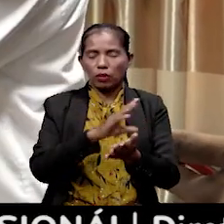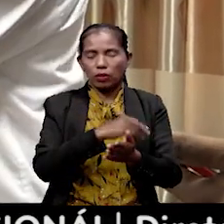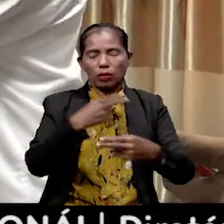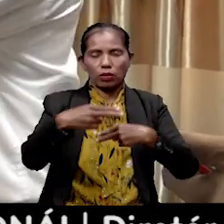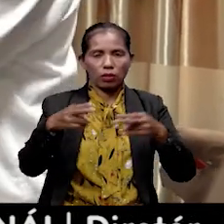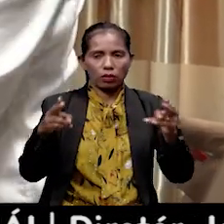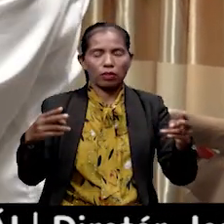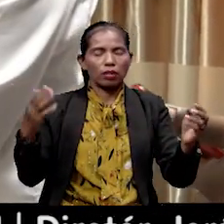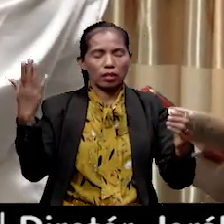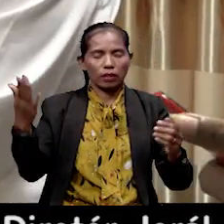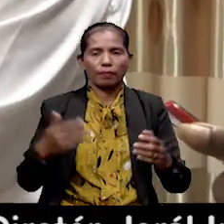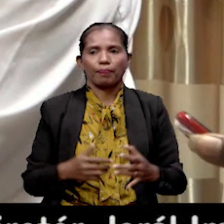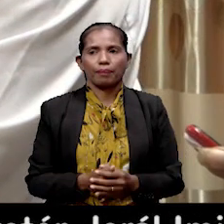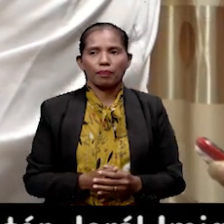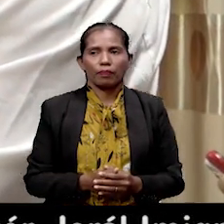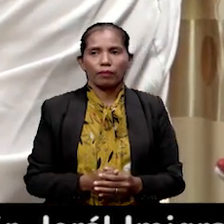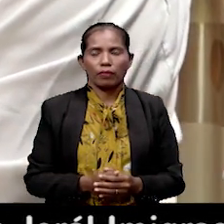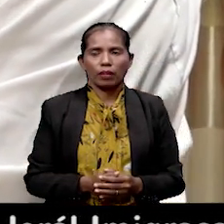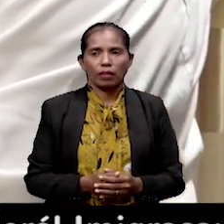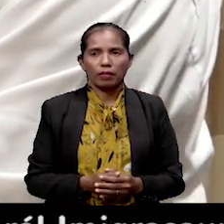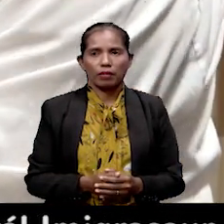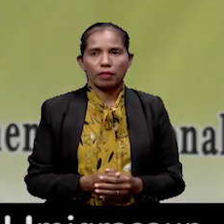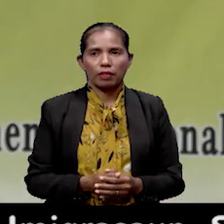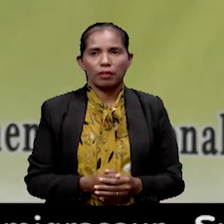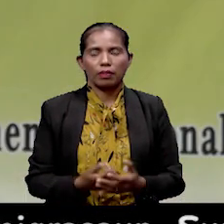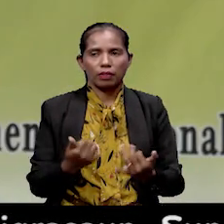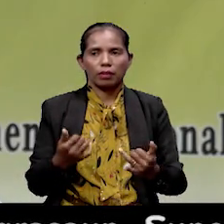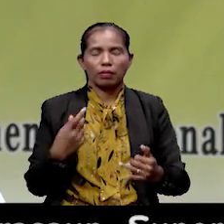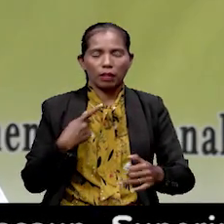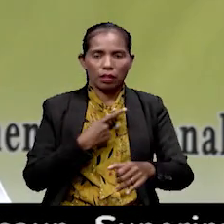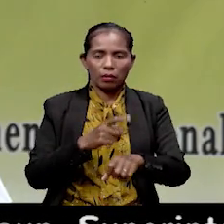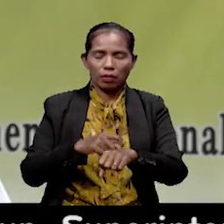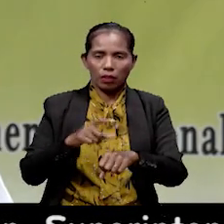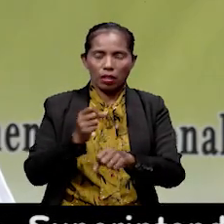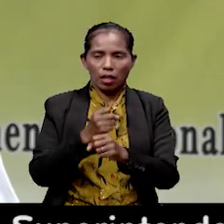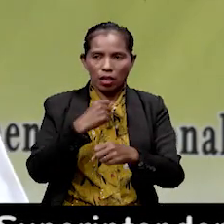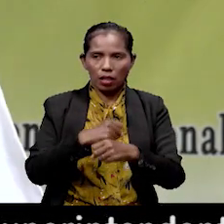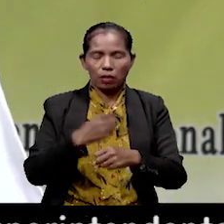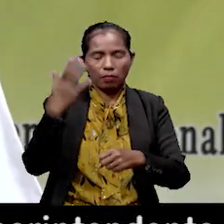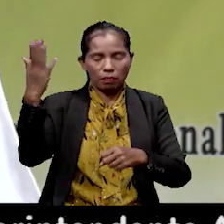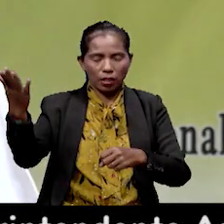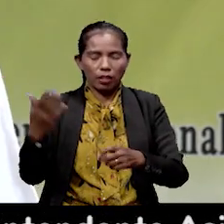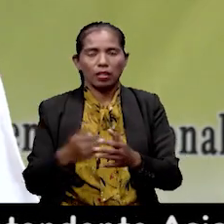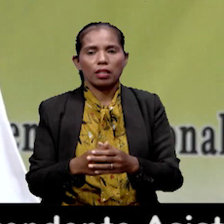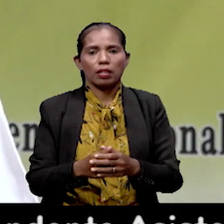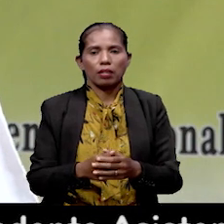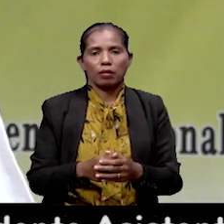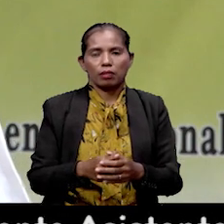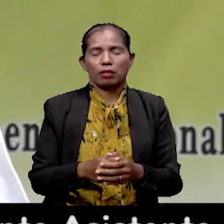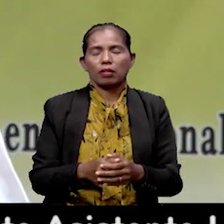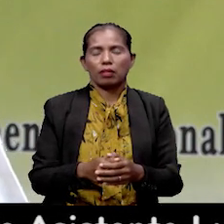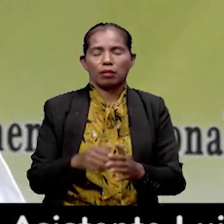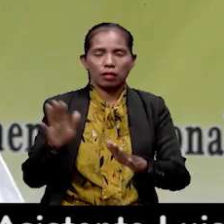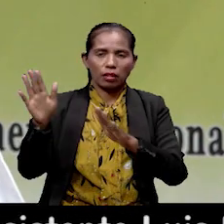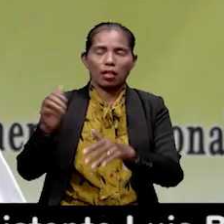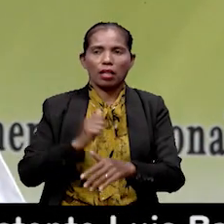habase. Fiscalização ikus, nebe parlamento hal, baia terreno, especialmente e raia